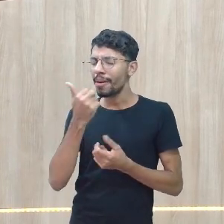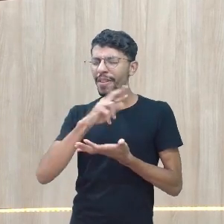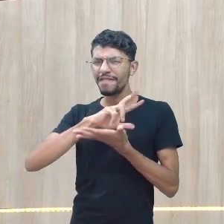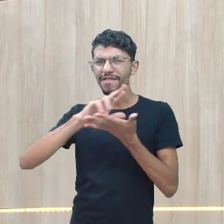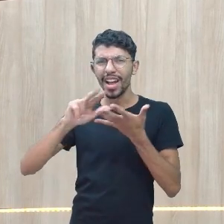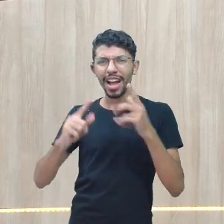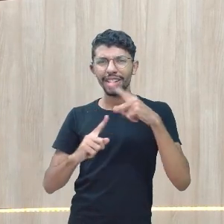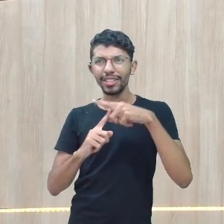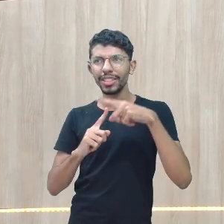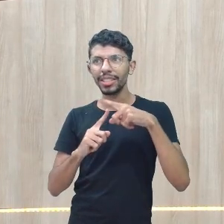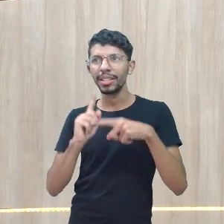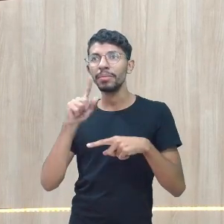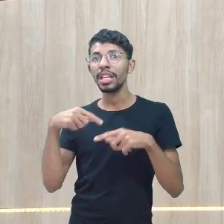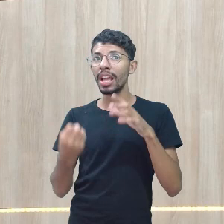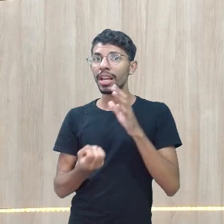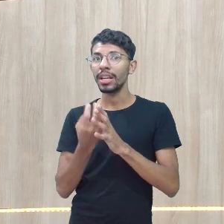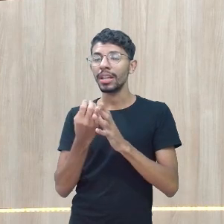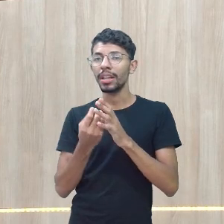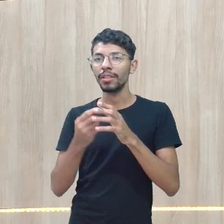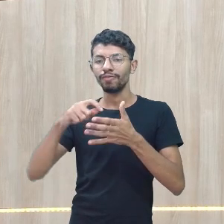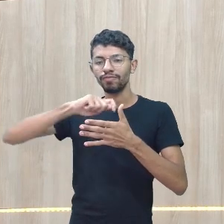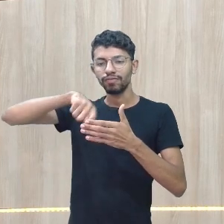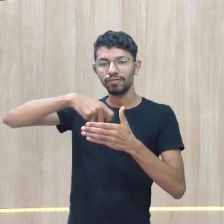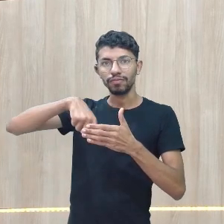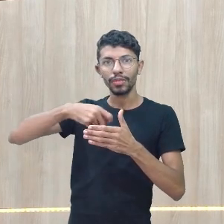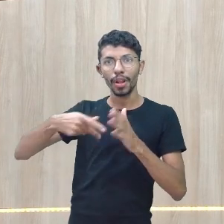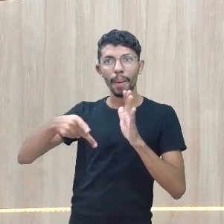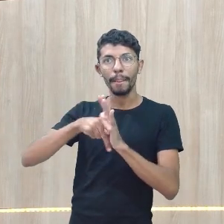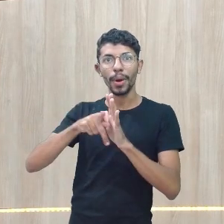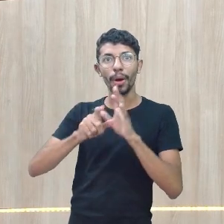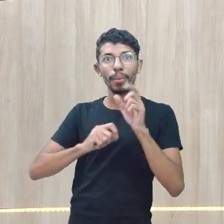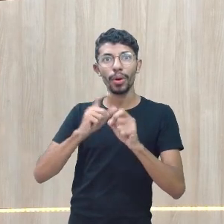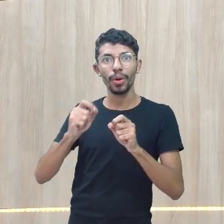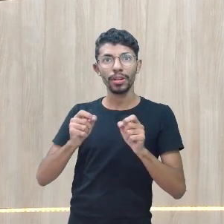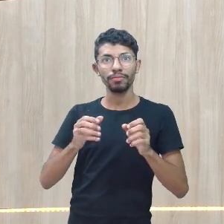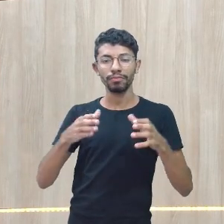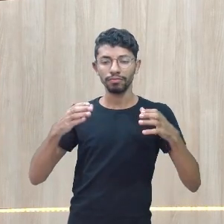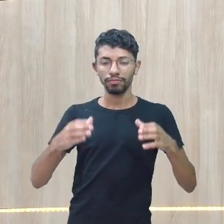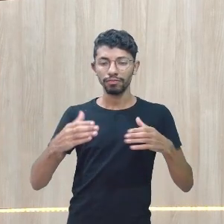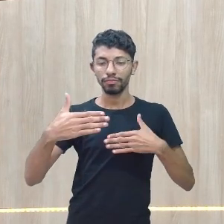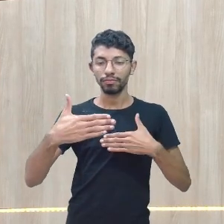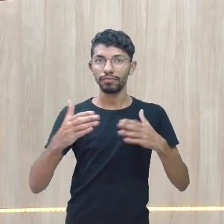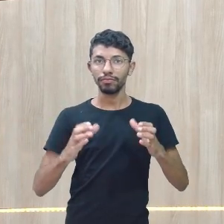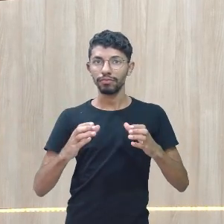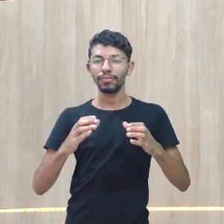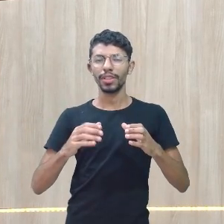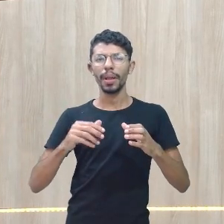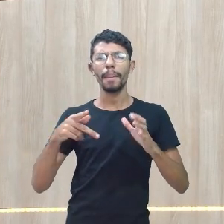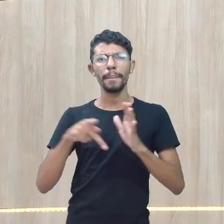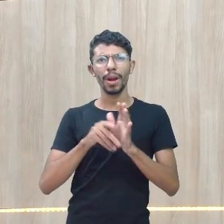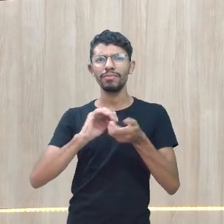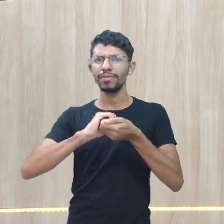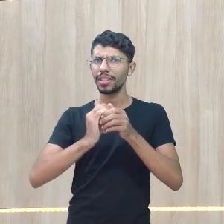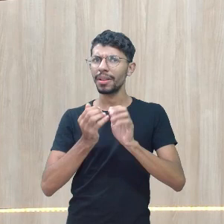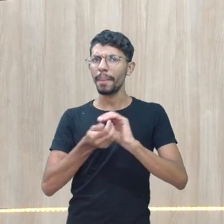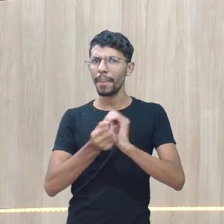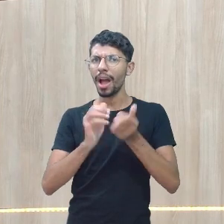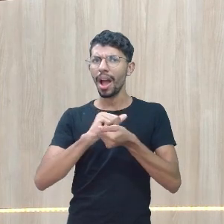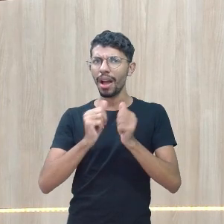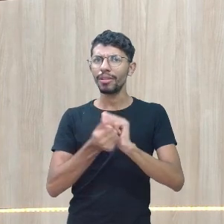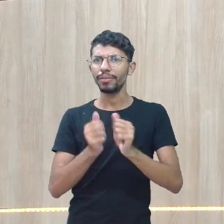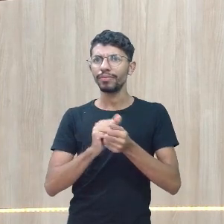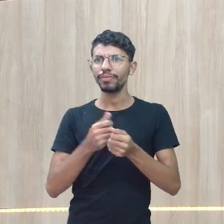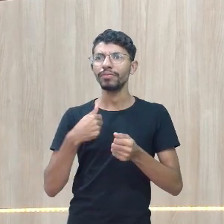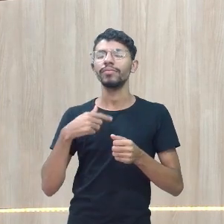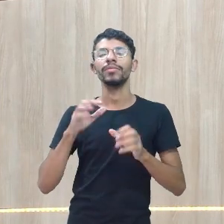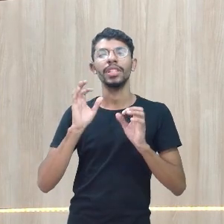que foram cozinhadas nas panelas de barro. A minha avó, né, na casa dela tinha panela de barro e era saborosa. E aqui